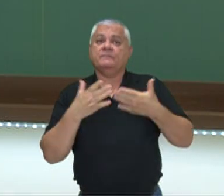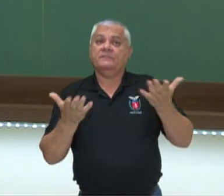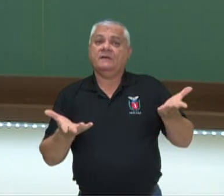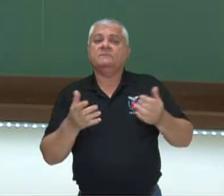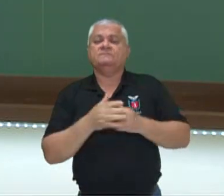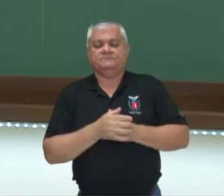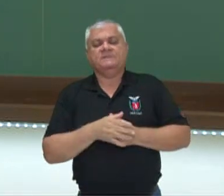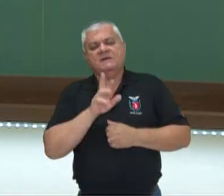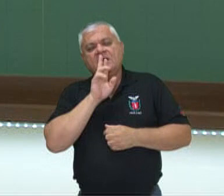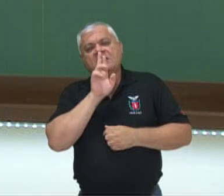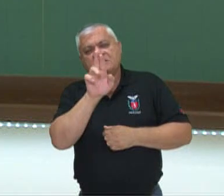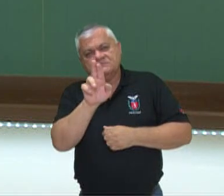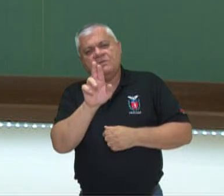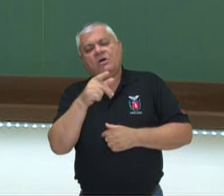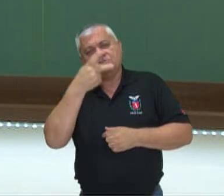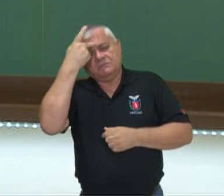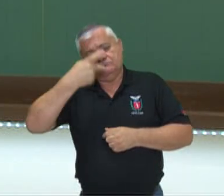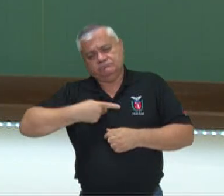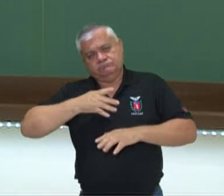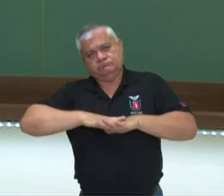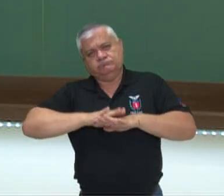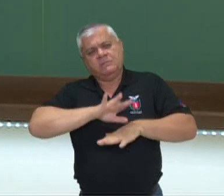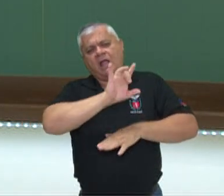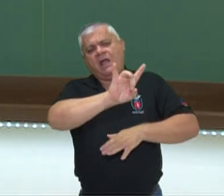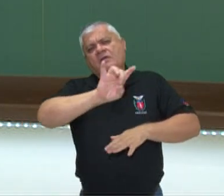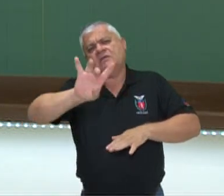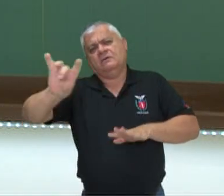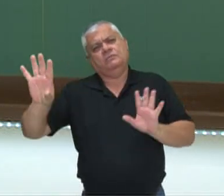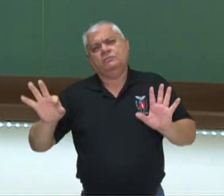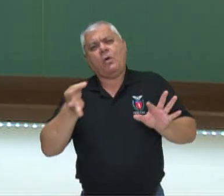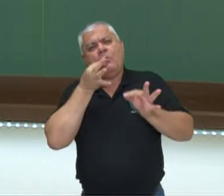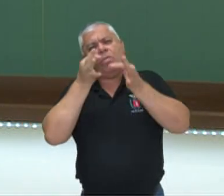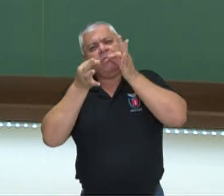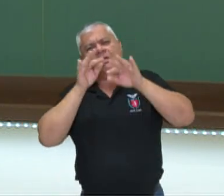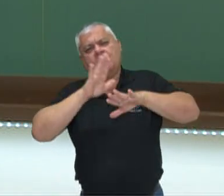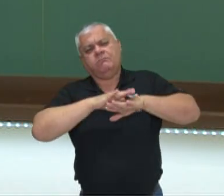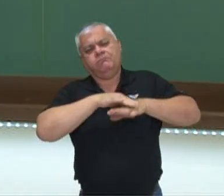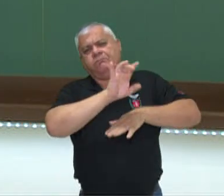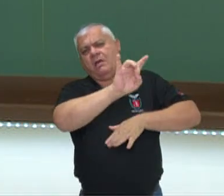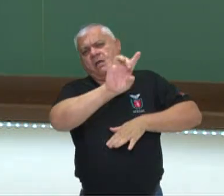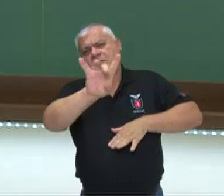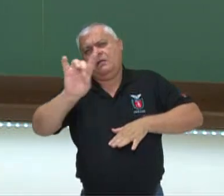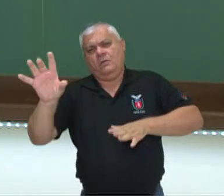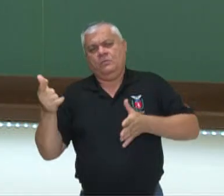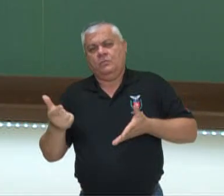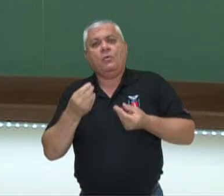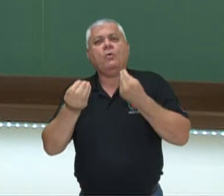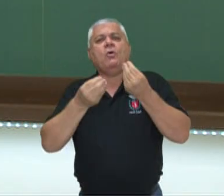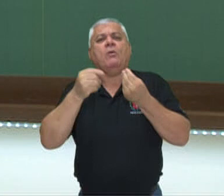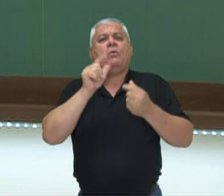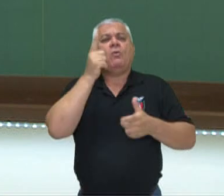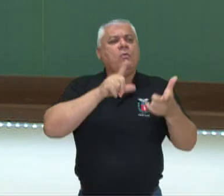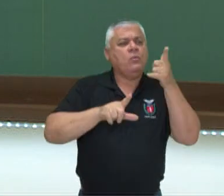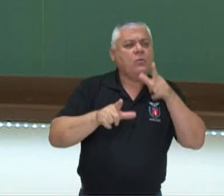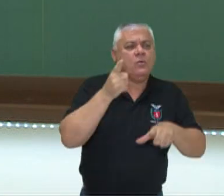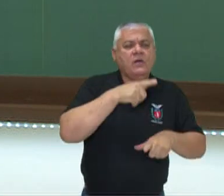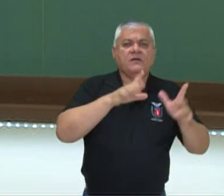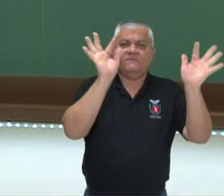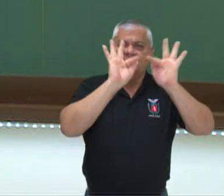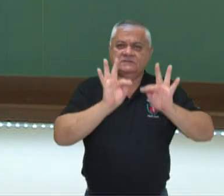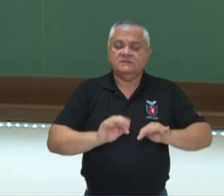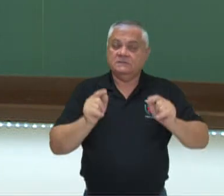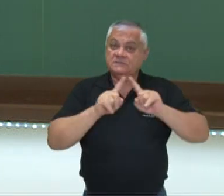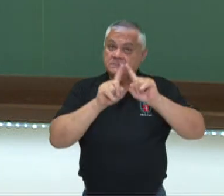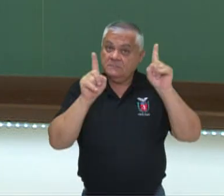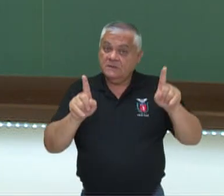temos, claro, uma resposta pessoal, cada um vai responder quais são os meios para atingir a felicidade, mas